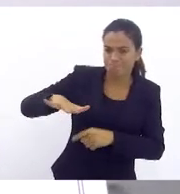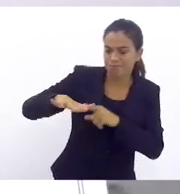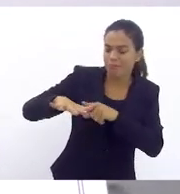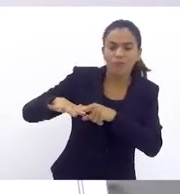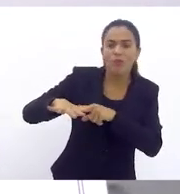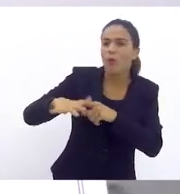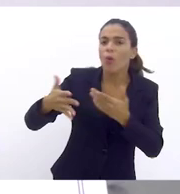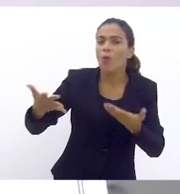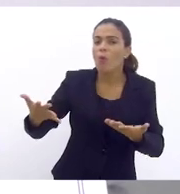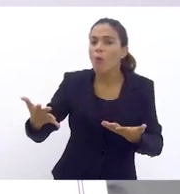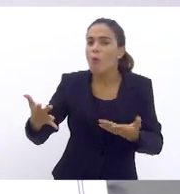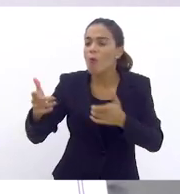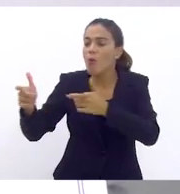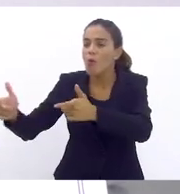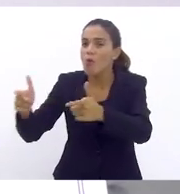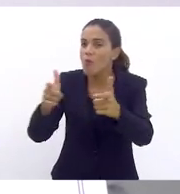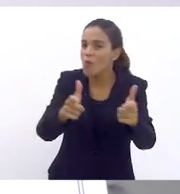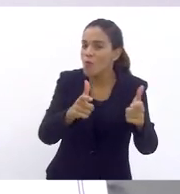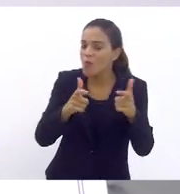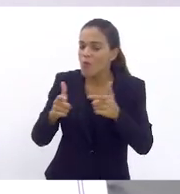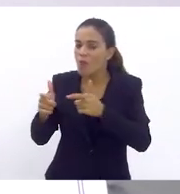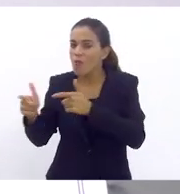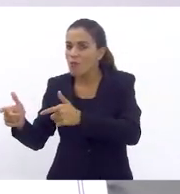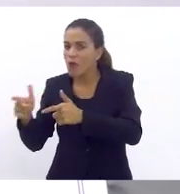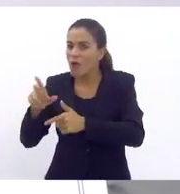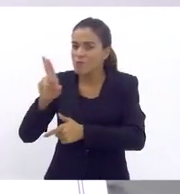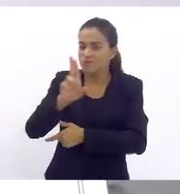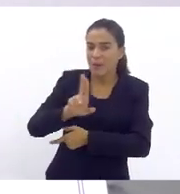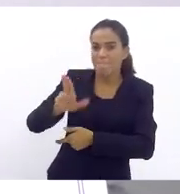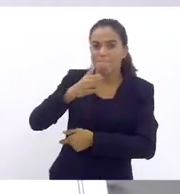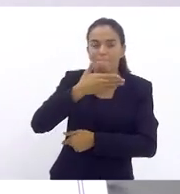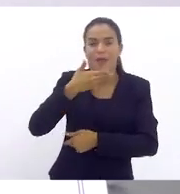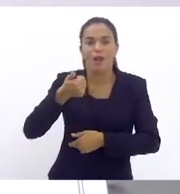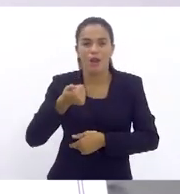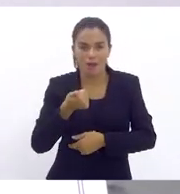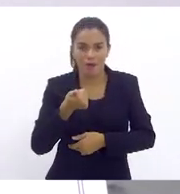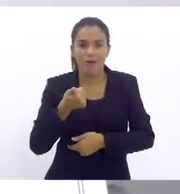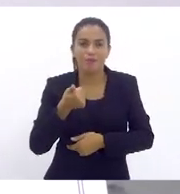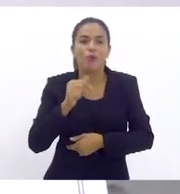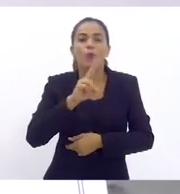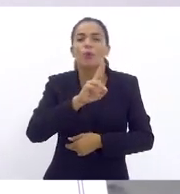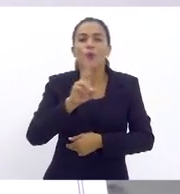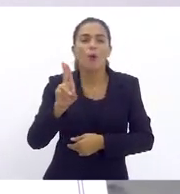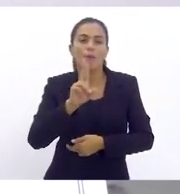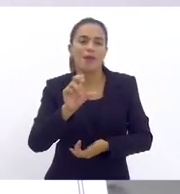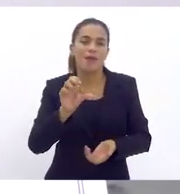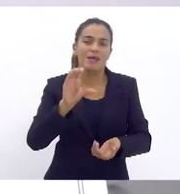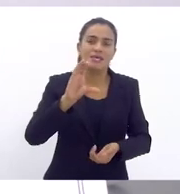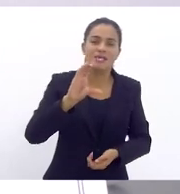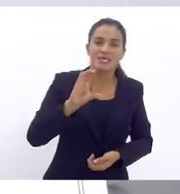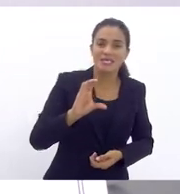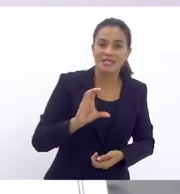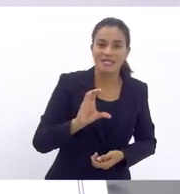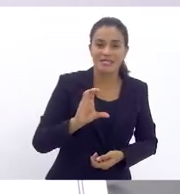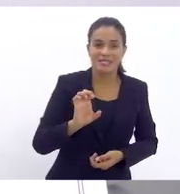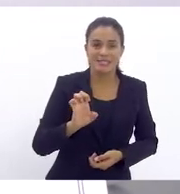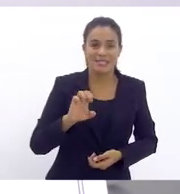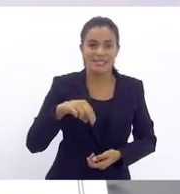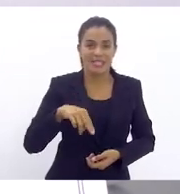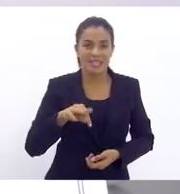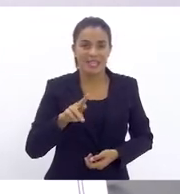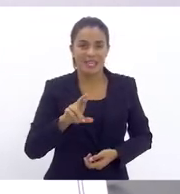seja como especializar melhor o desenvolvimento que é o que nós denominamos de centralidades o Rio de